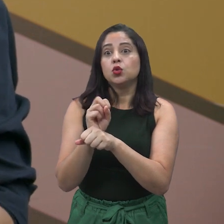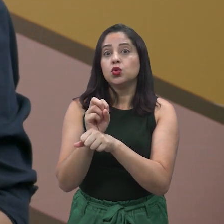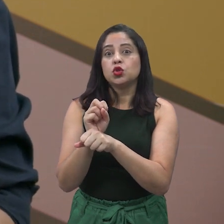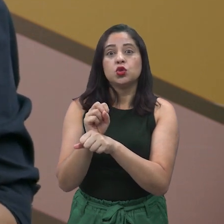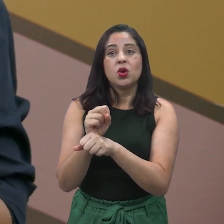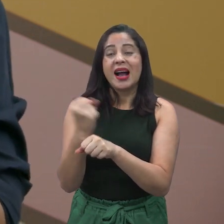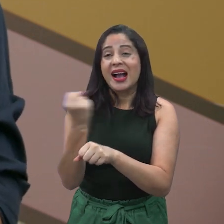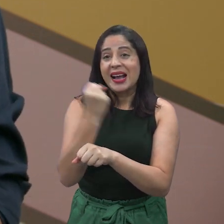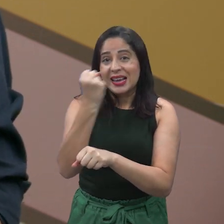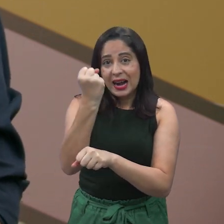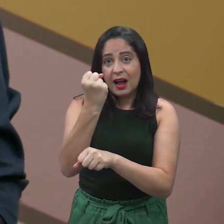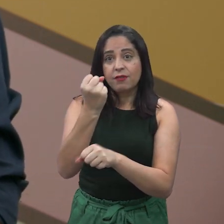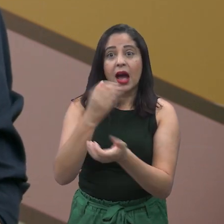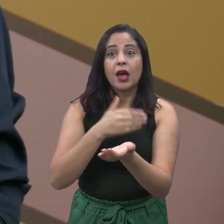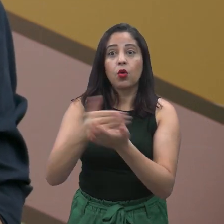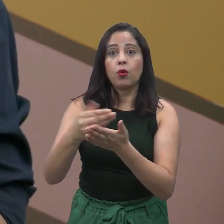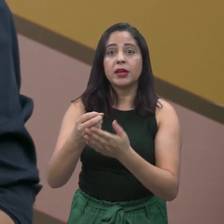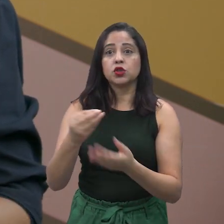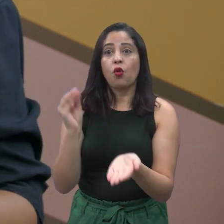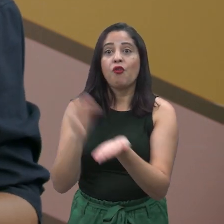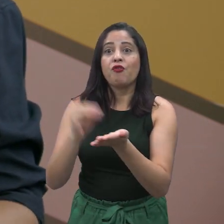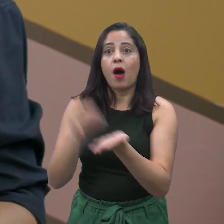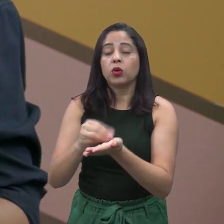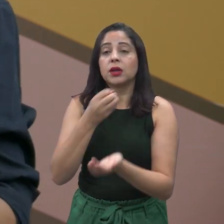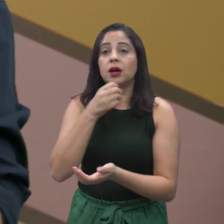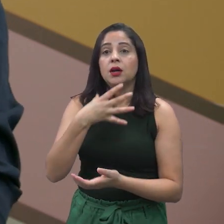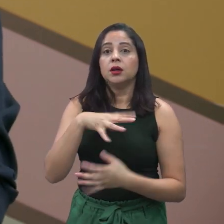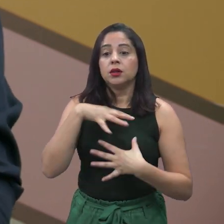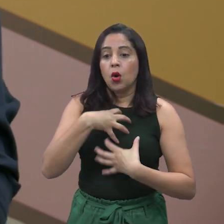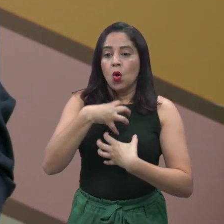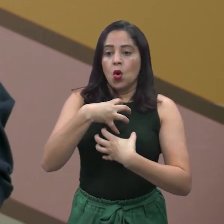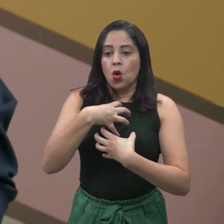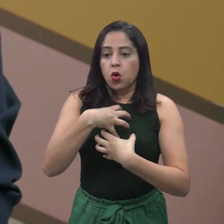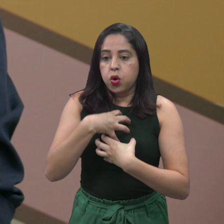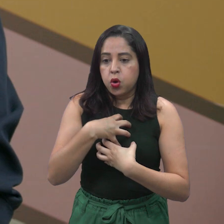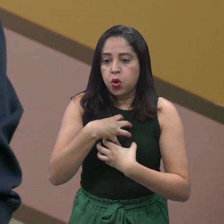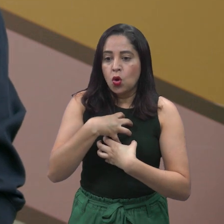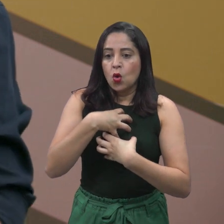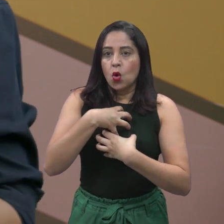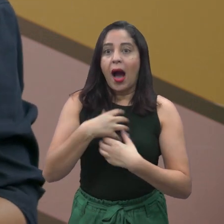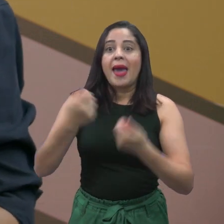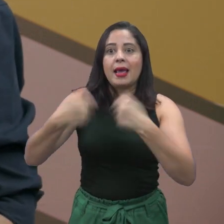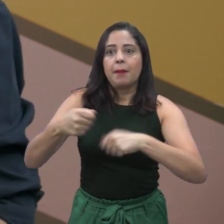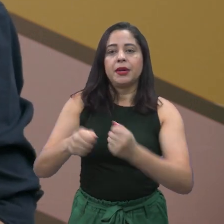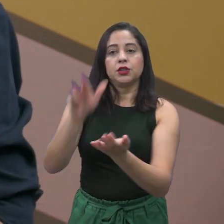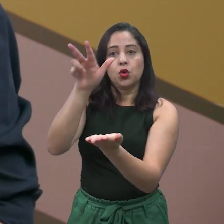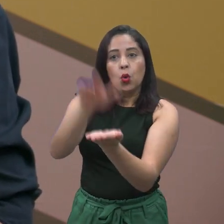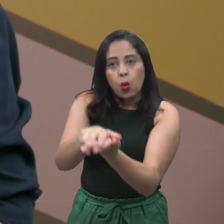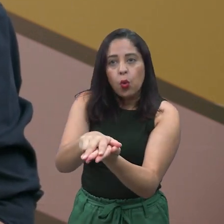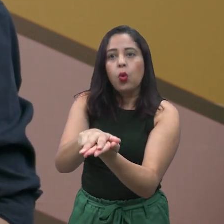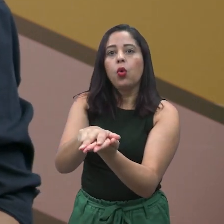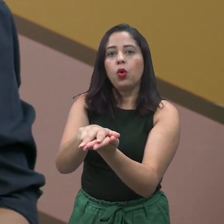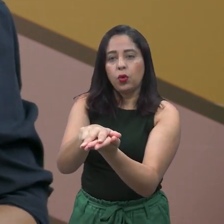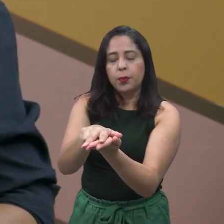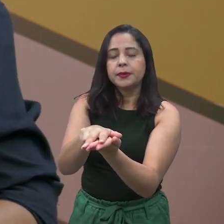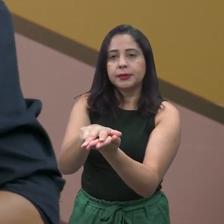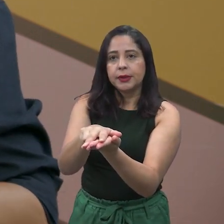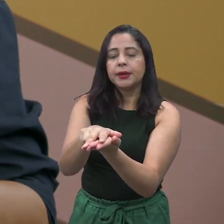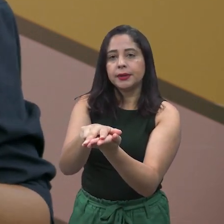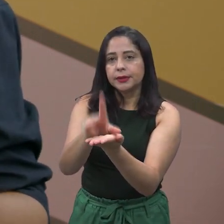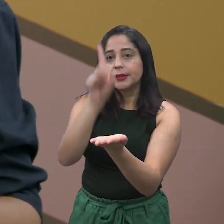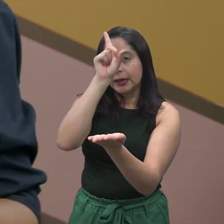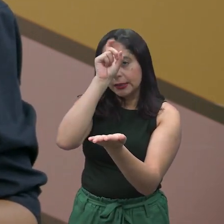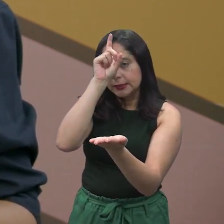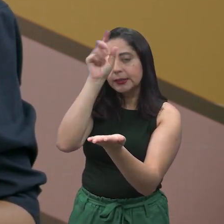desenvolver um problema de falta de ar muito intenso e aí necessária intervenção, não somente internação e muitas vezes até mesmo a UTI, porque esse